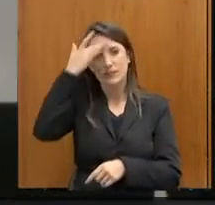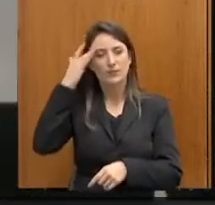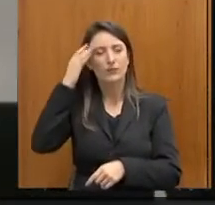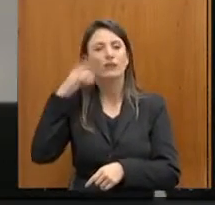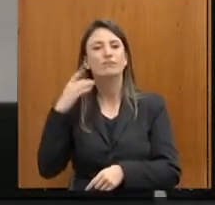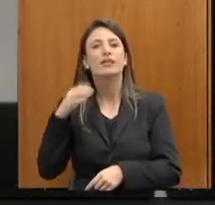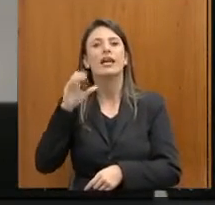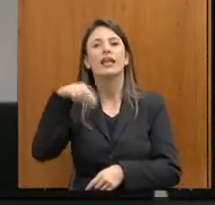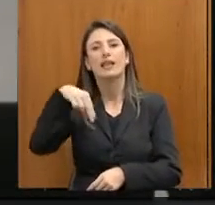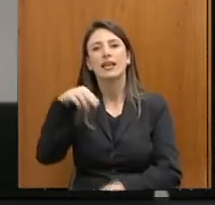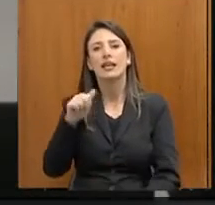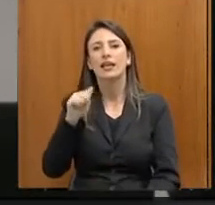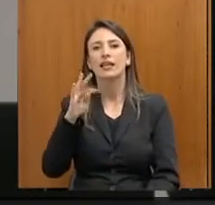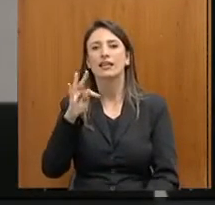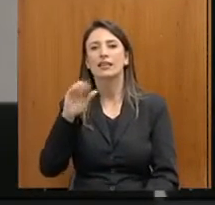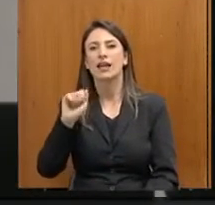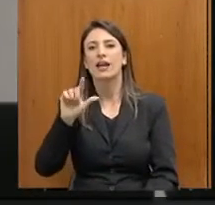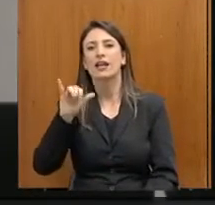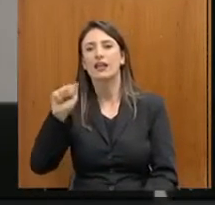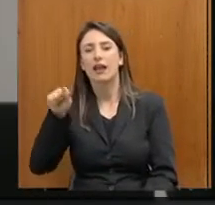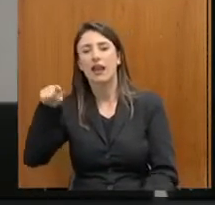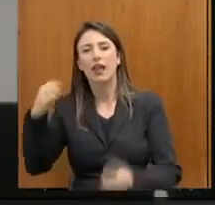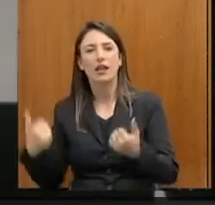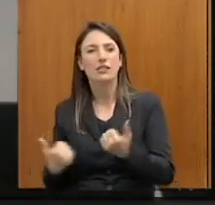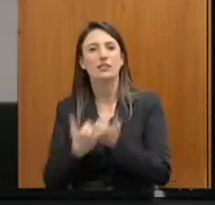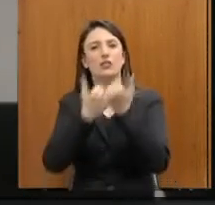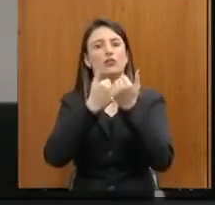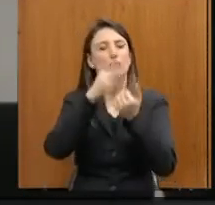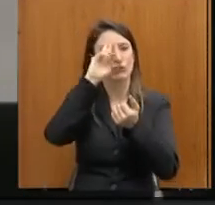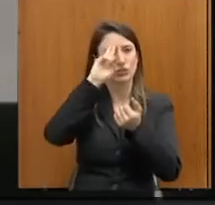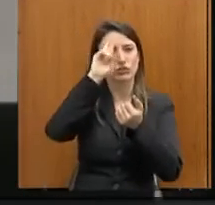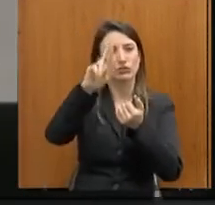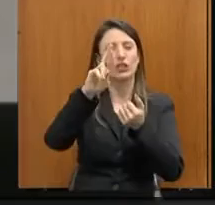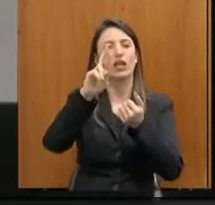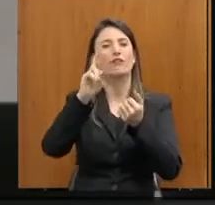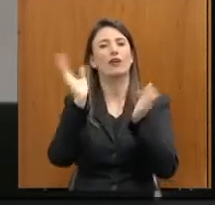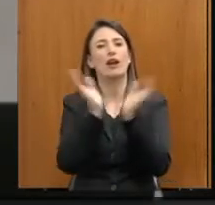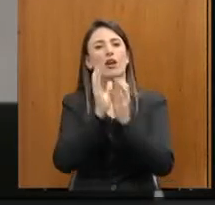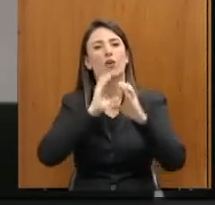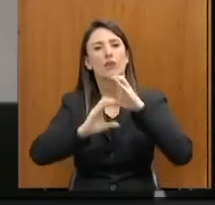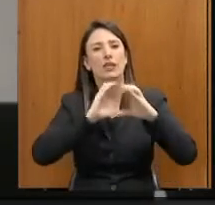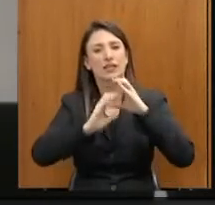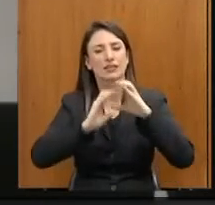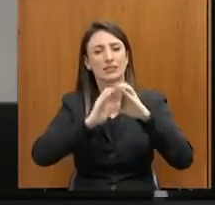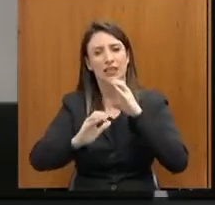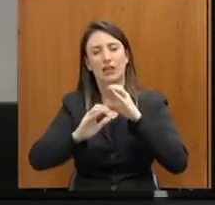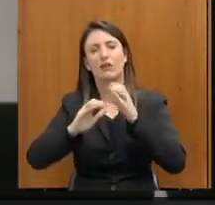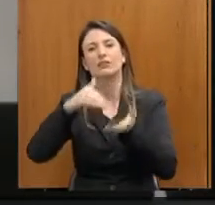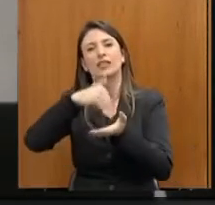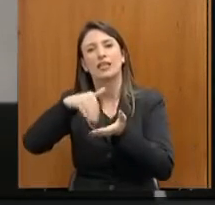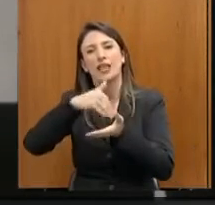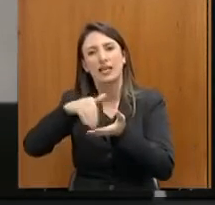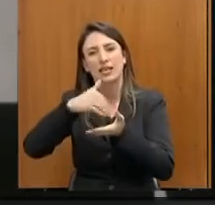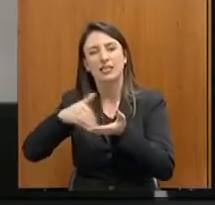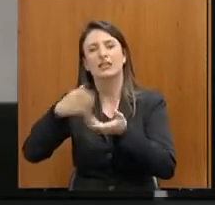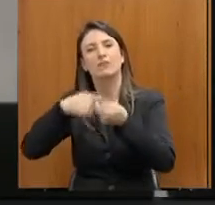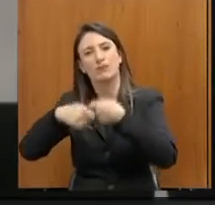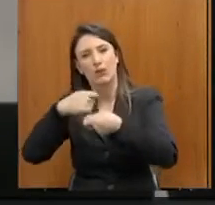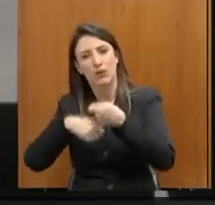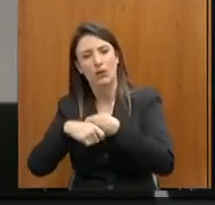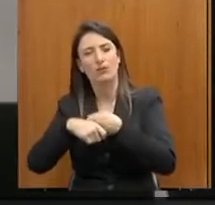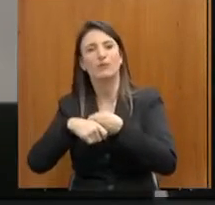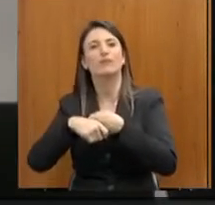Natália Gomes Moreira de Oliveira assessora-chefe de comunicação da secretaria de estado de desenvolvimento econômico e Fernanda Cristina de Silveira